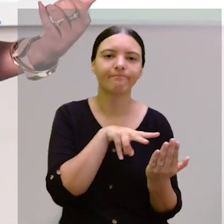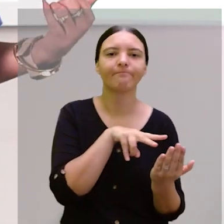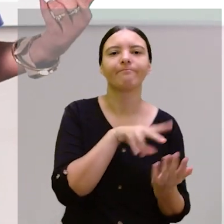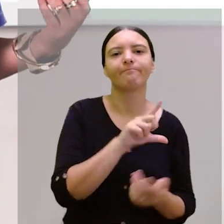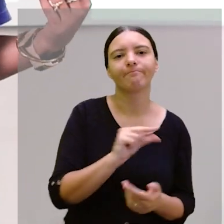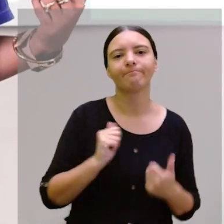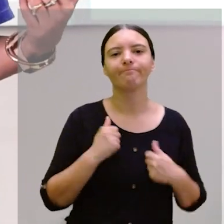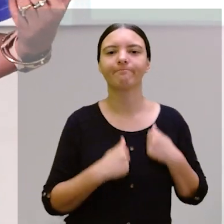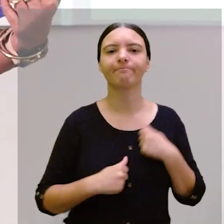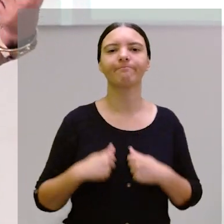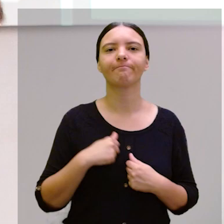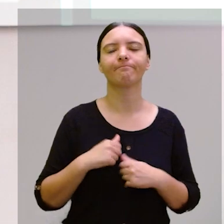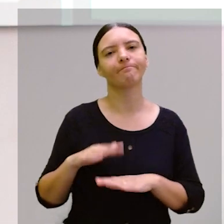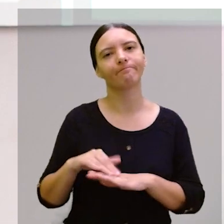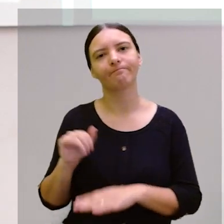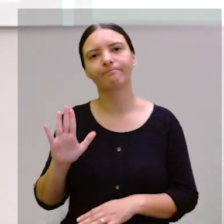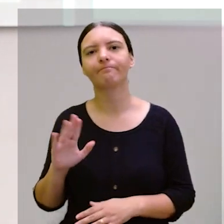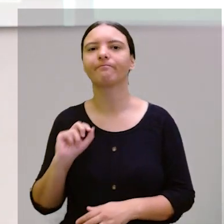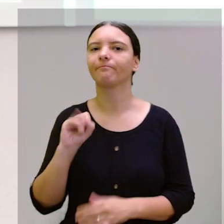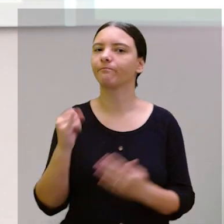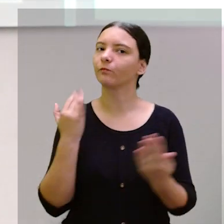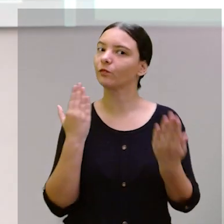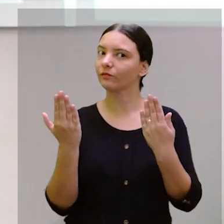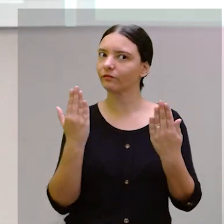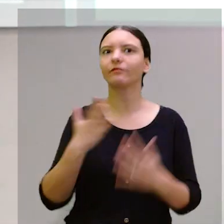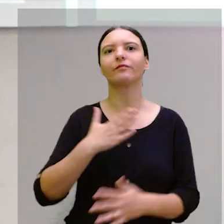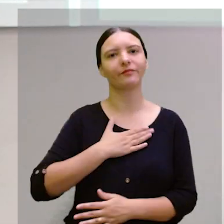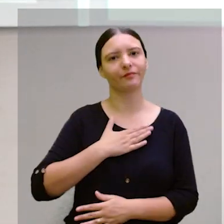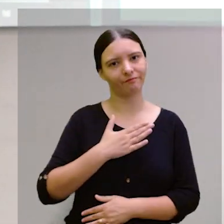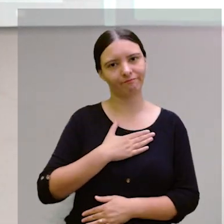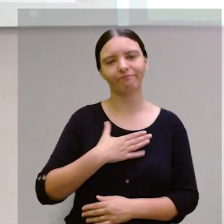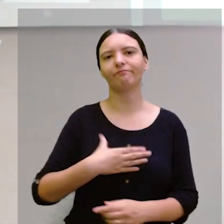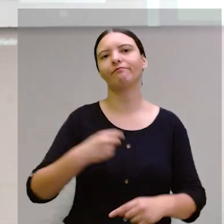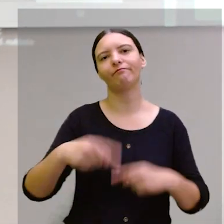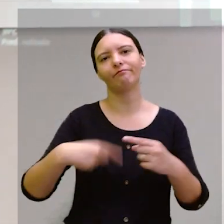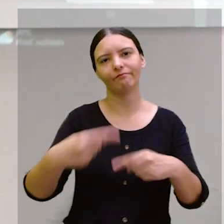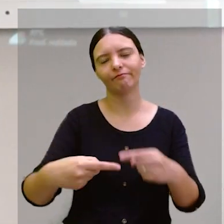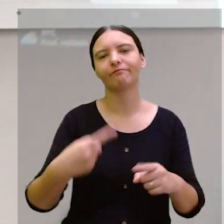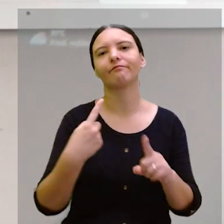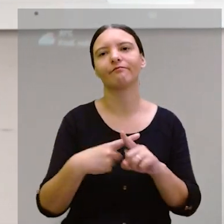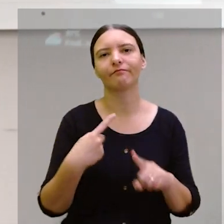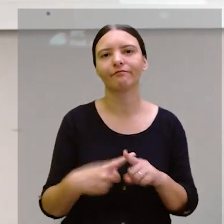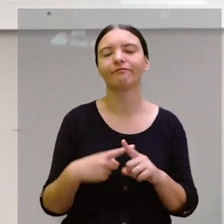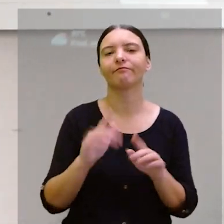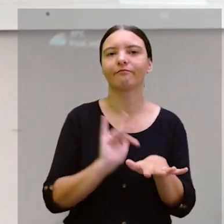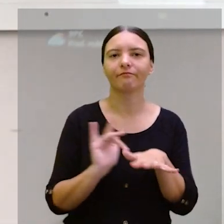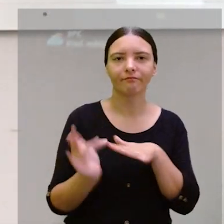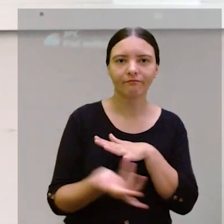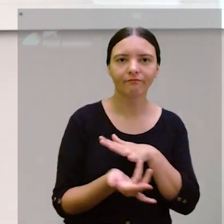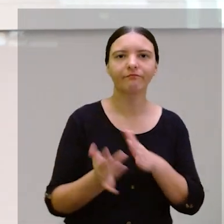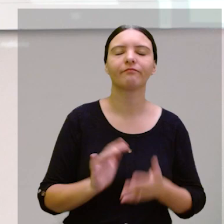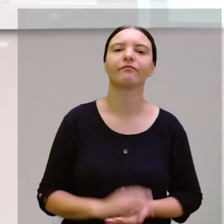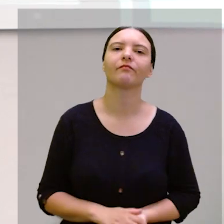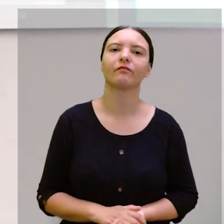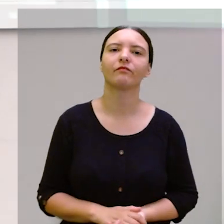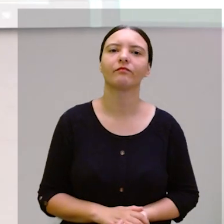mais ansiosa. Né? Se a gente for comparar com a minha geração, por exemplo, em função do advento das redes sociais.